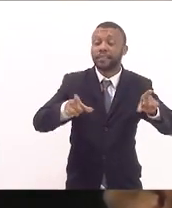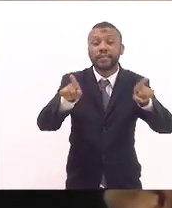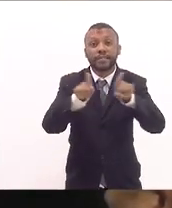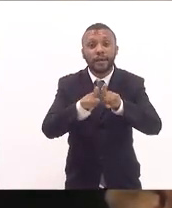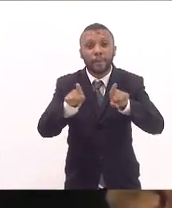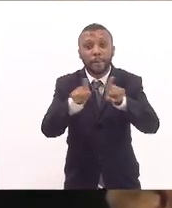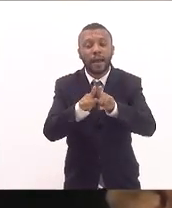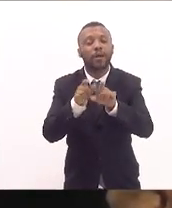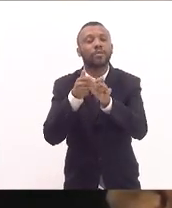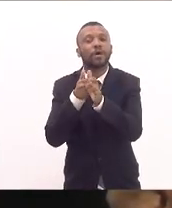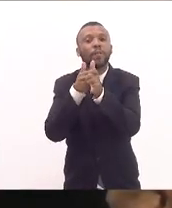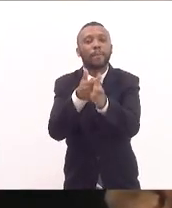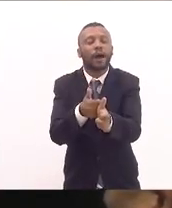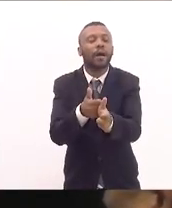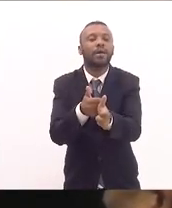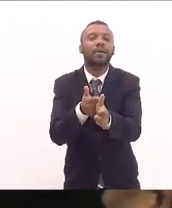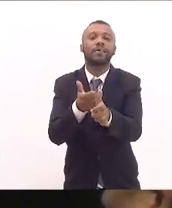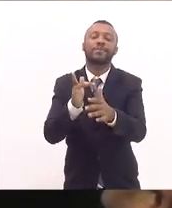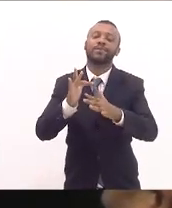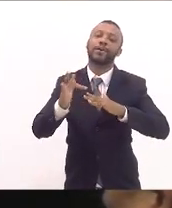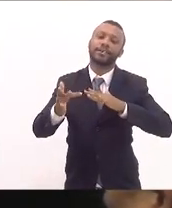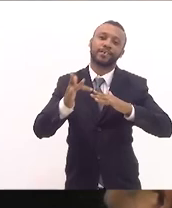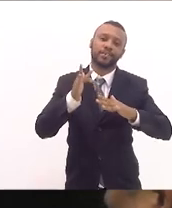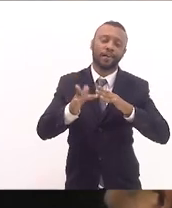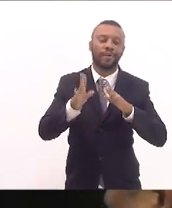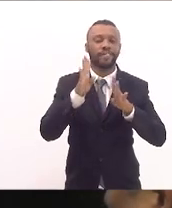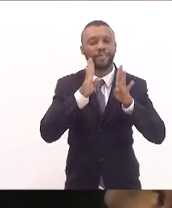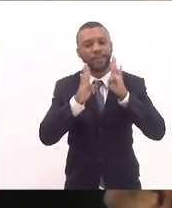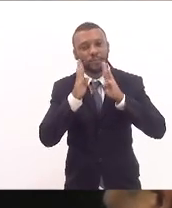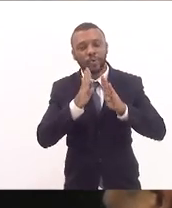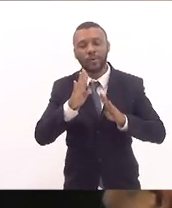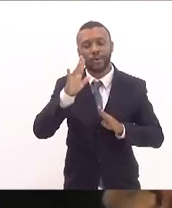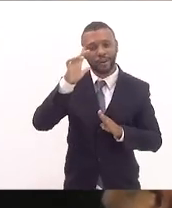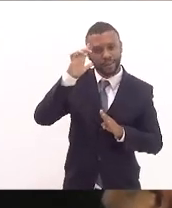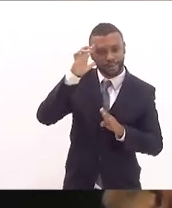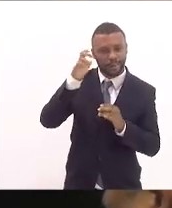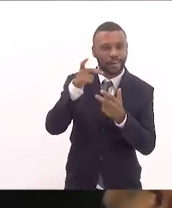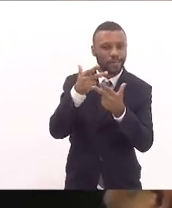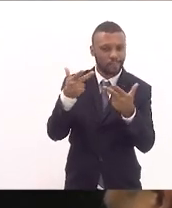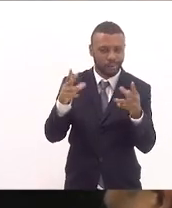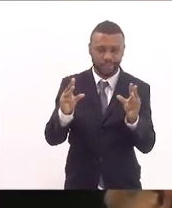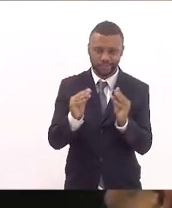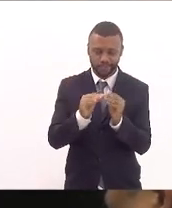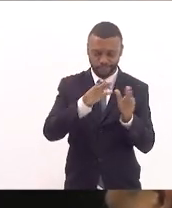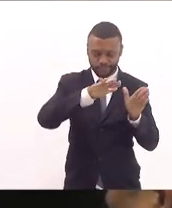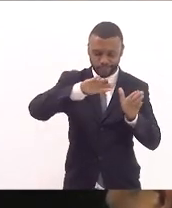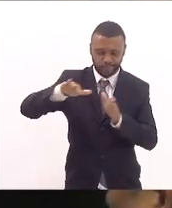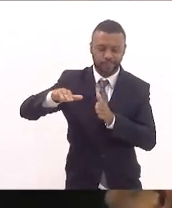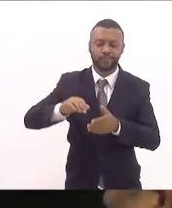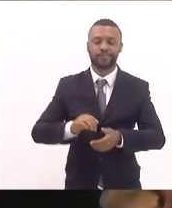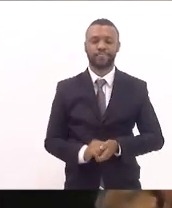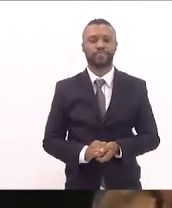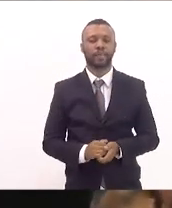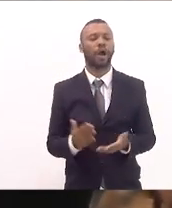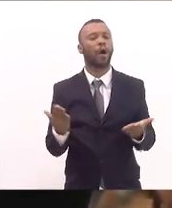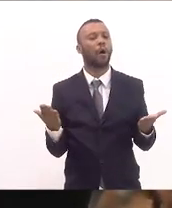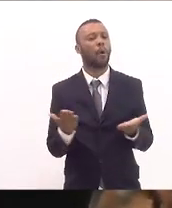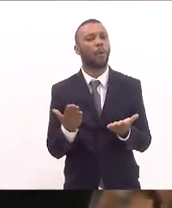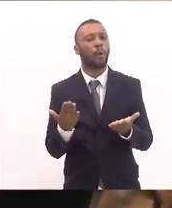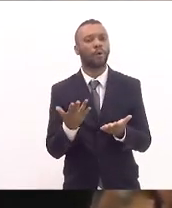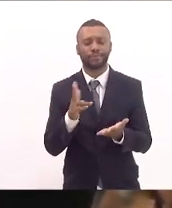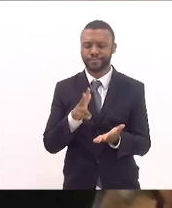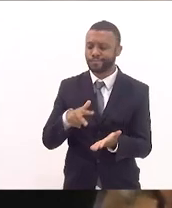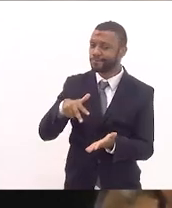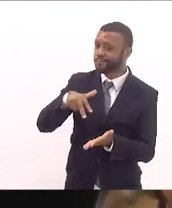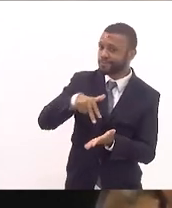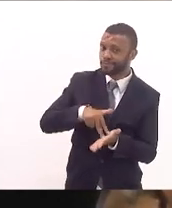também nos acompanham através da nossas redes sociais hoje deputada tia Ju eu venho falar mais